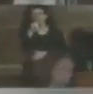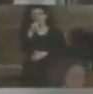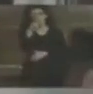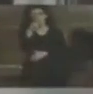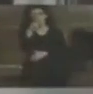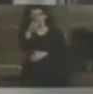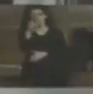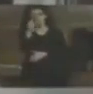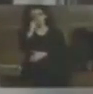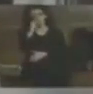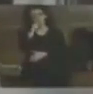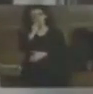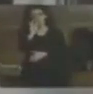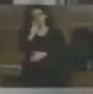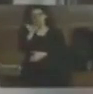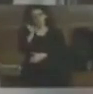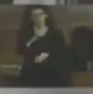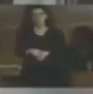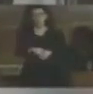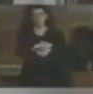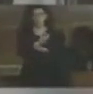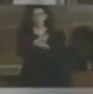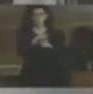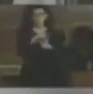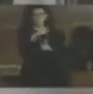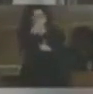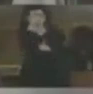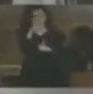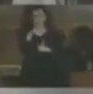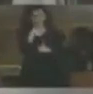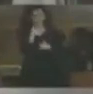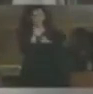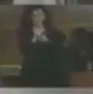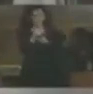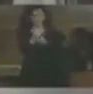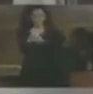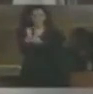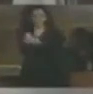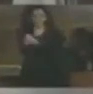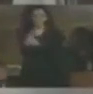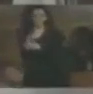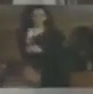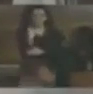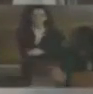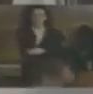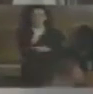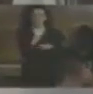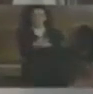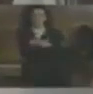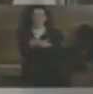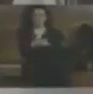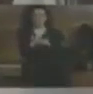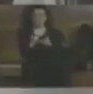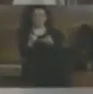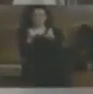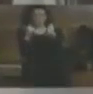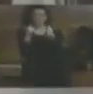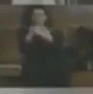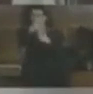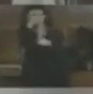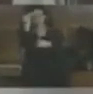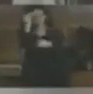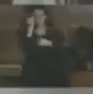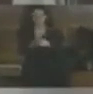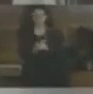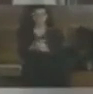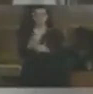R$ 33.763. Mais um montão aí. Que nós, palhaços, pagamos. Nós é que pagamos o dinheiro para esses vagabundos.